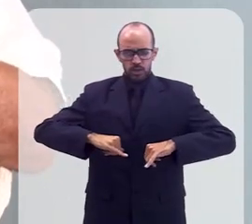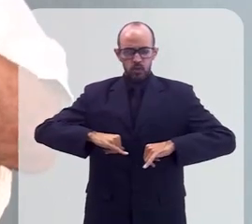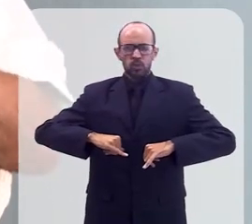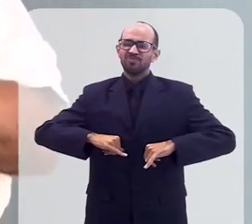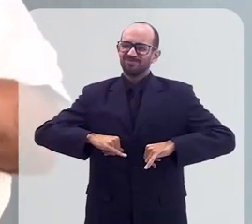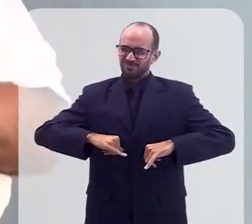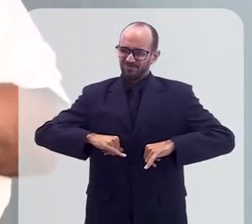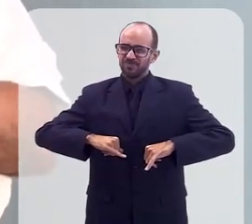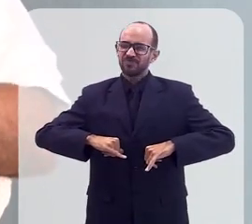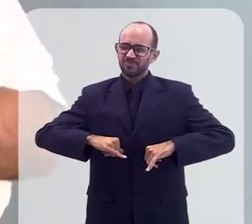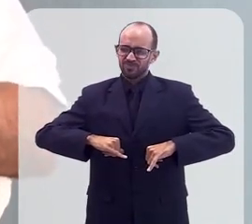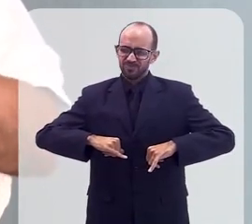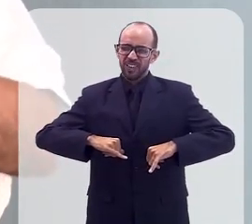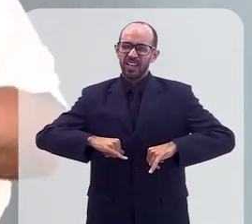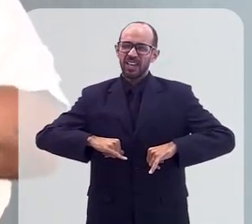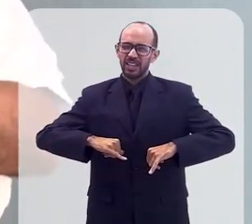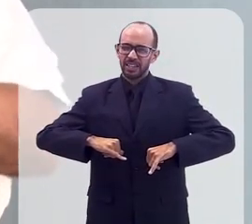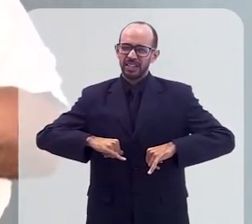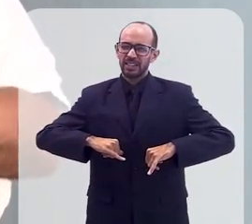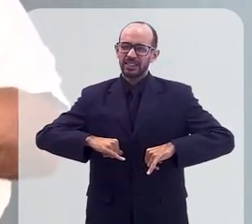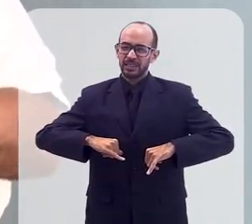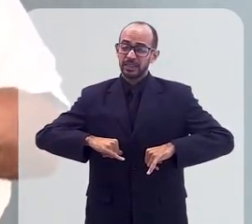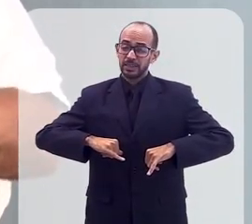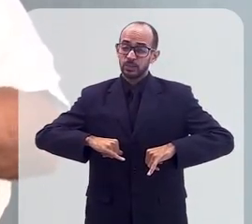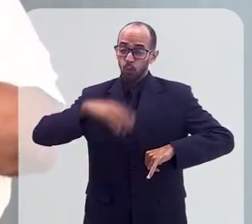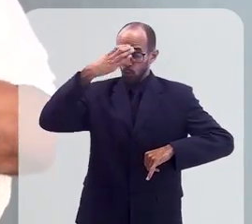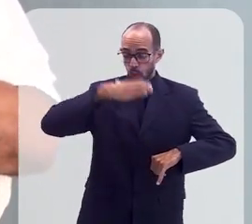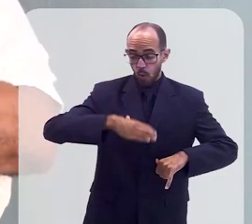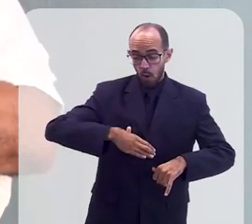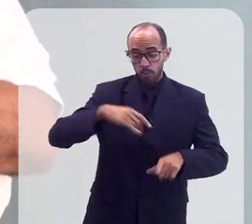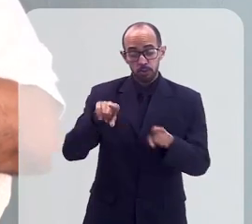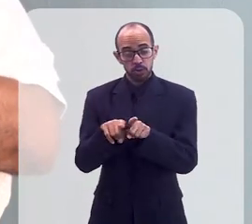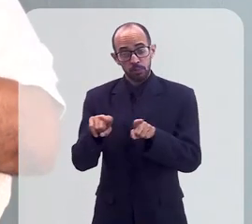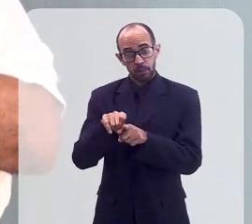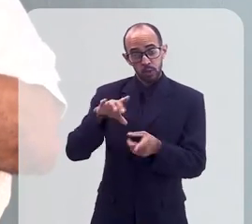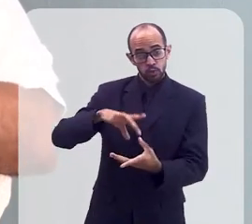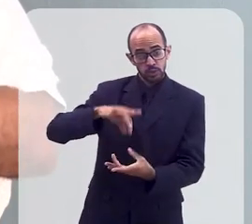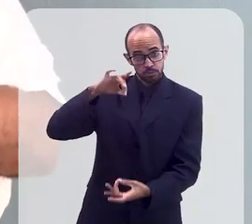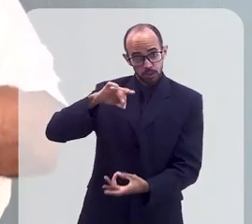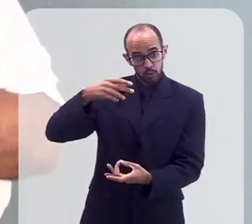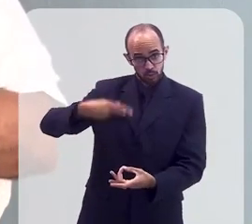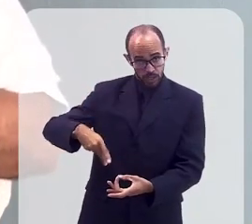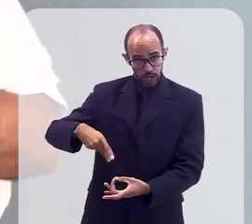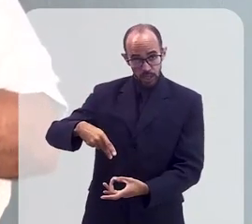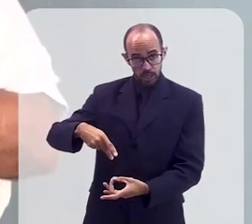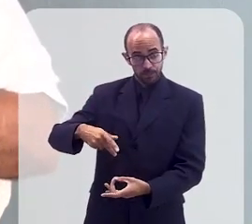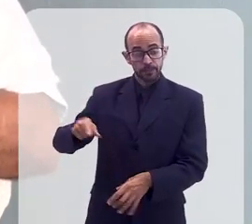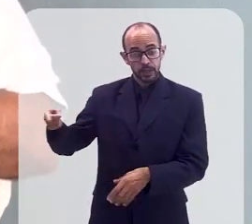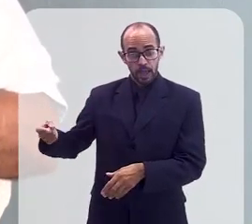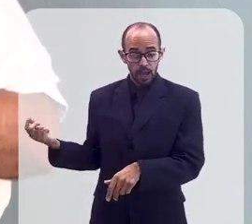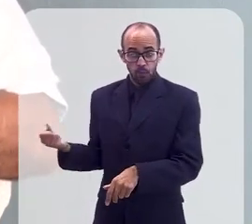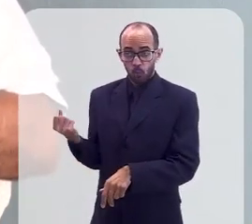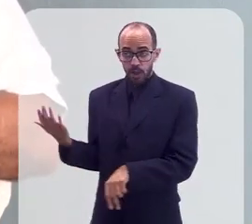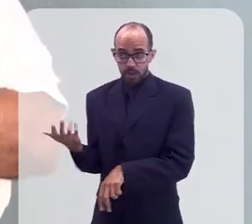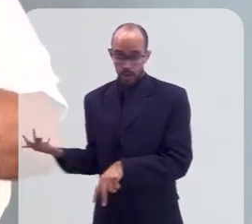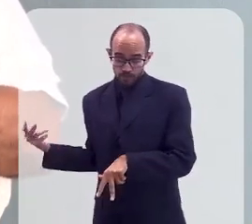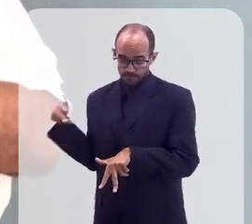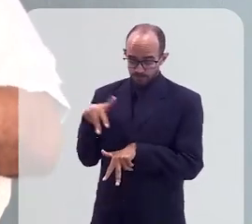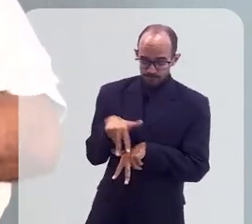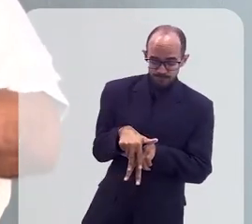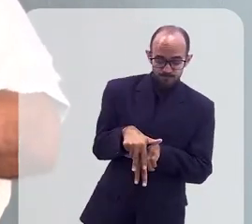teve o sofrimento, né, na carne, no espírito, enfim. E essa entidade, ela vem com